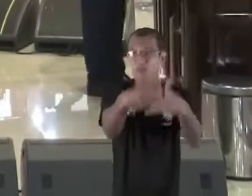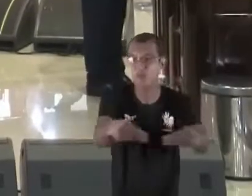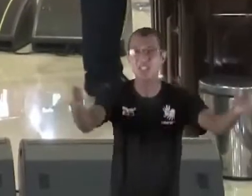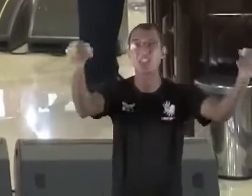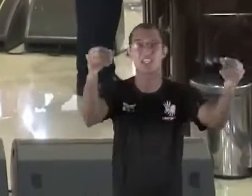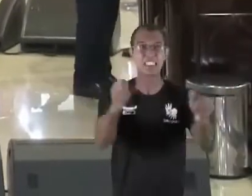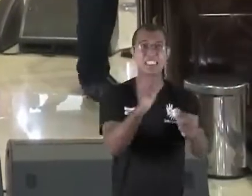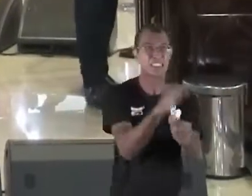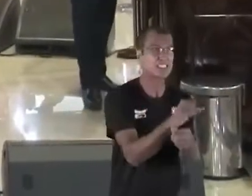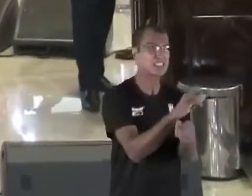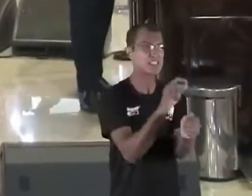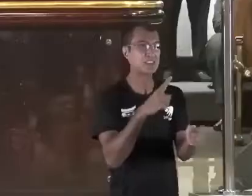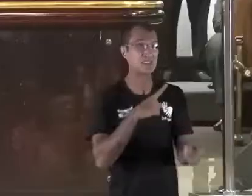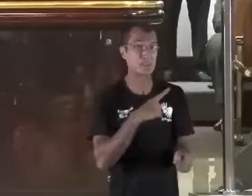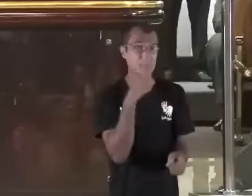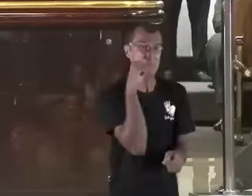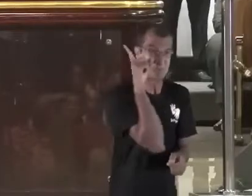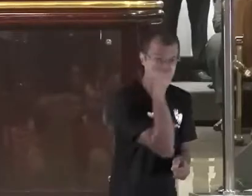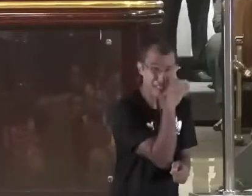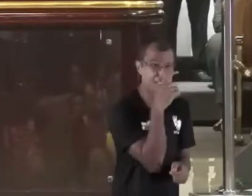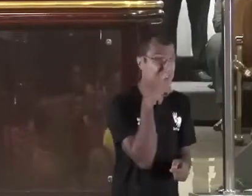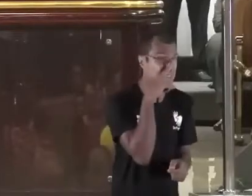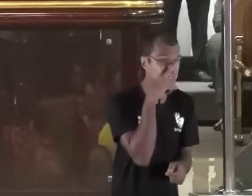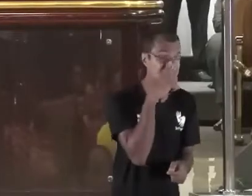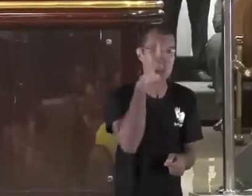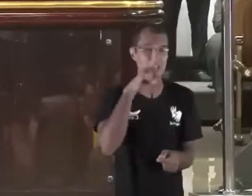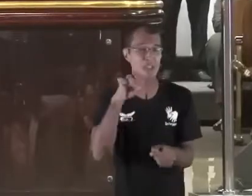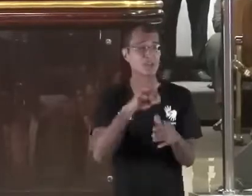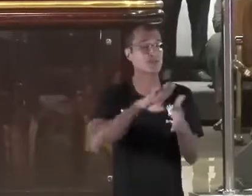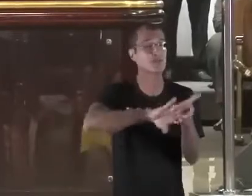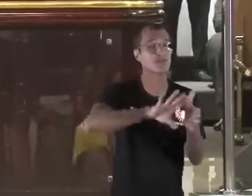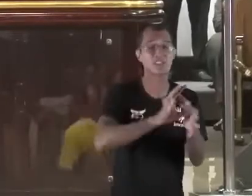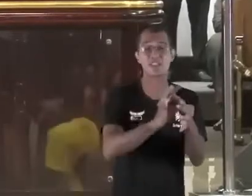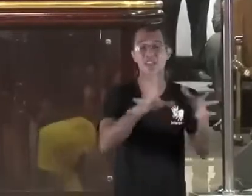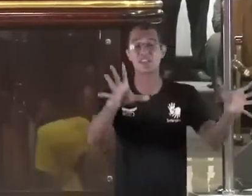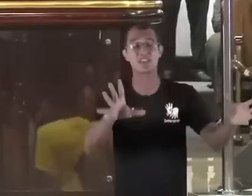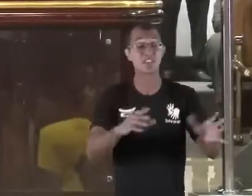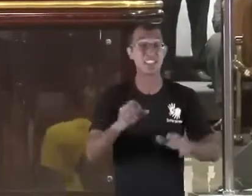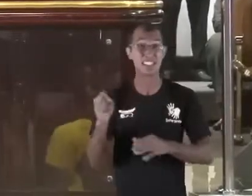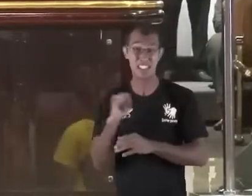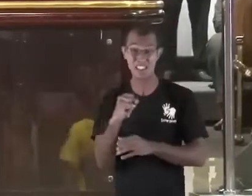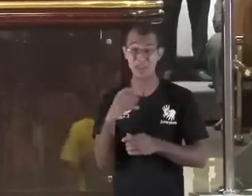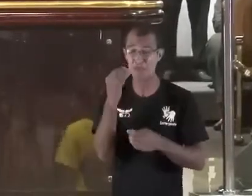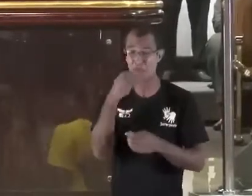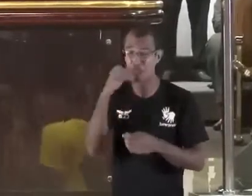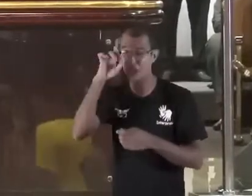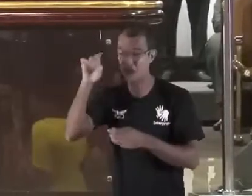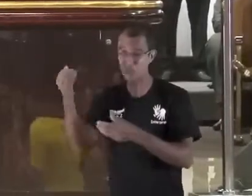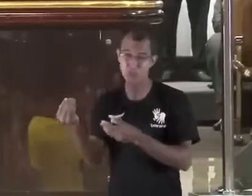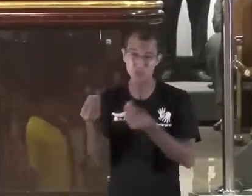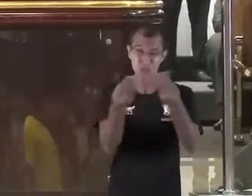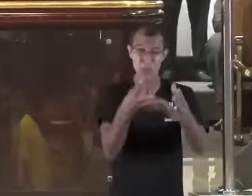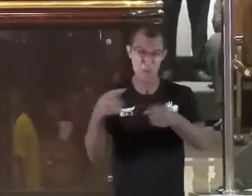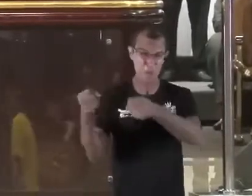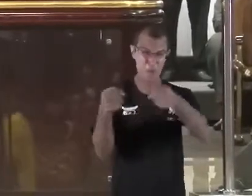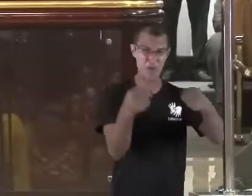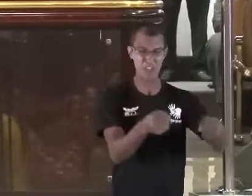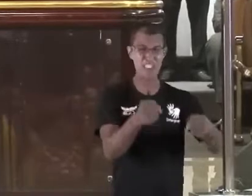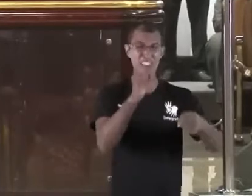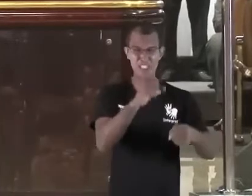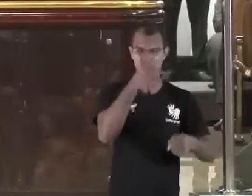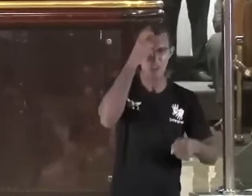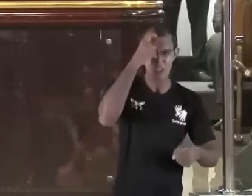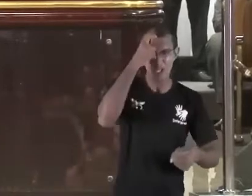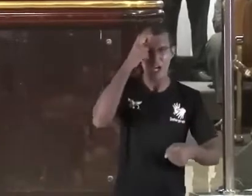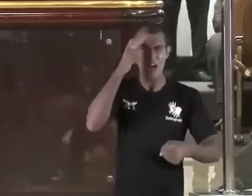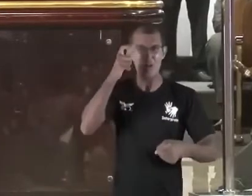todo laço, enche o crente de poder. E se por um momento o inimigo encosta, Jesus levanta a